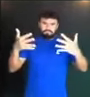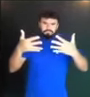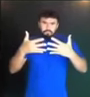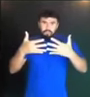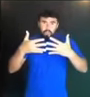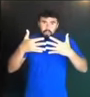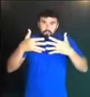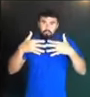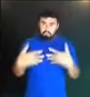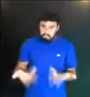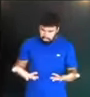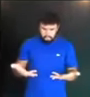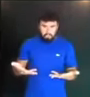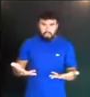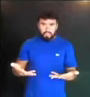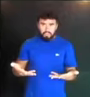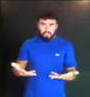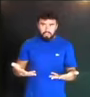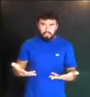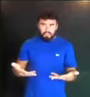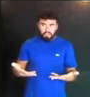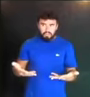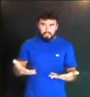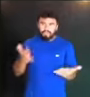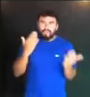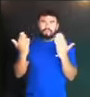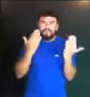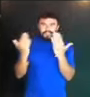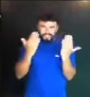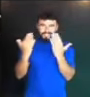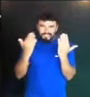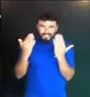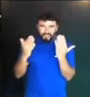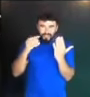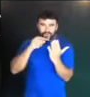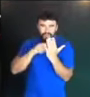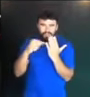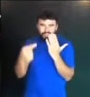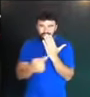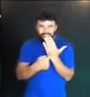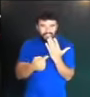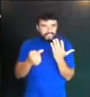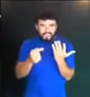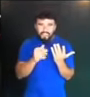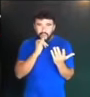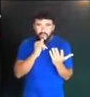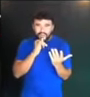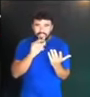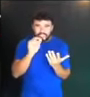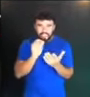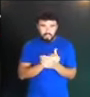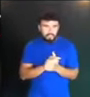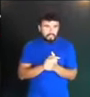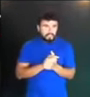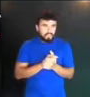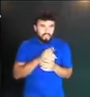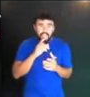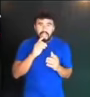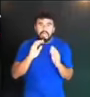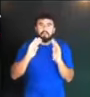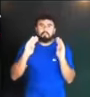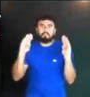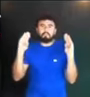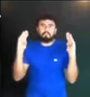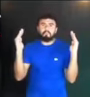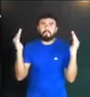dominar. Veja, os muros eles serviam para proteger a cidade. E a Bíblia diz: a cidade que não tem muro,